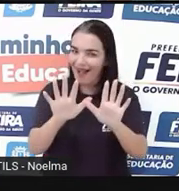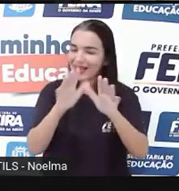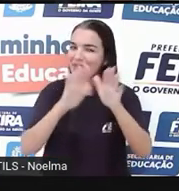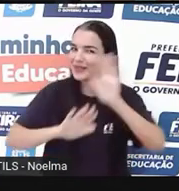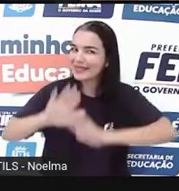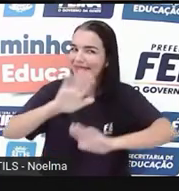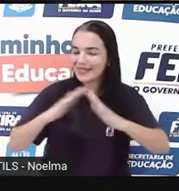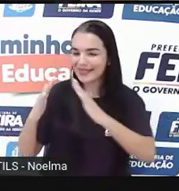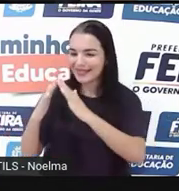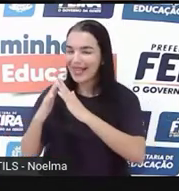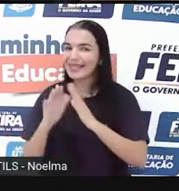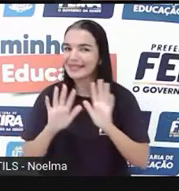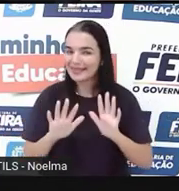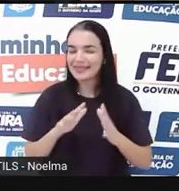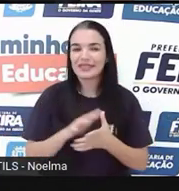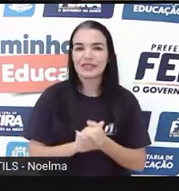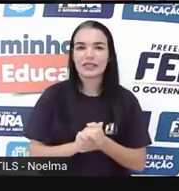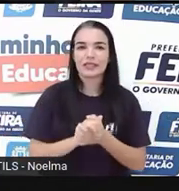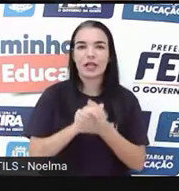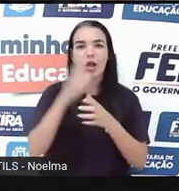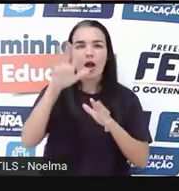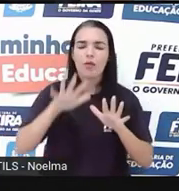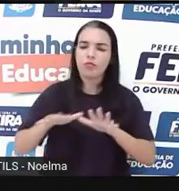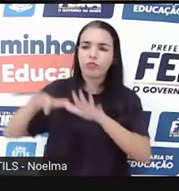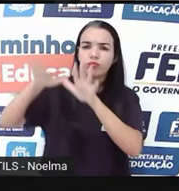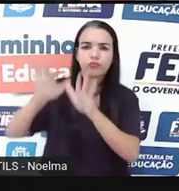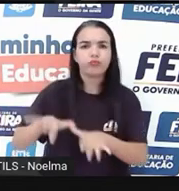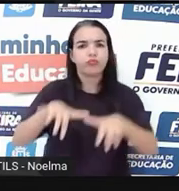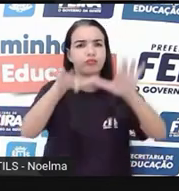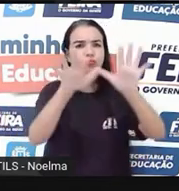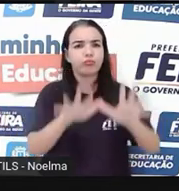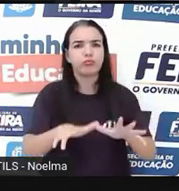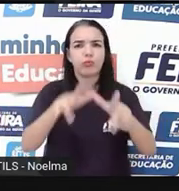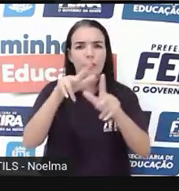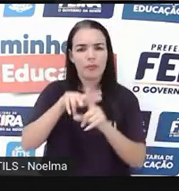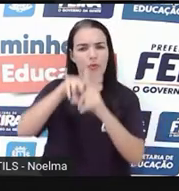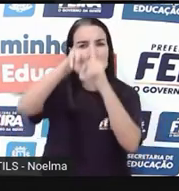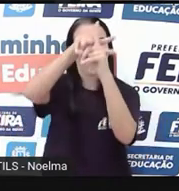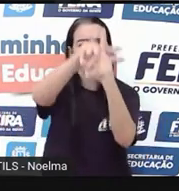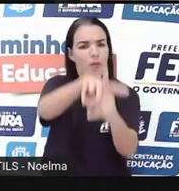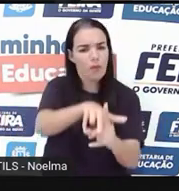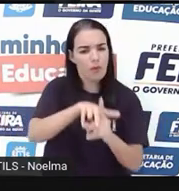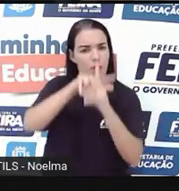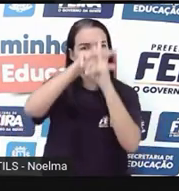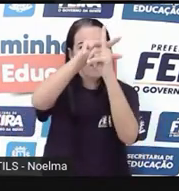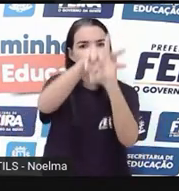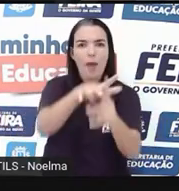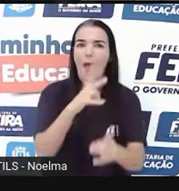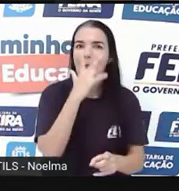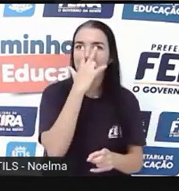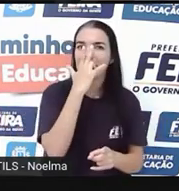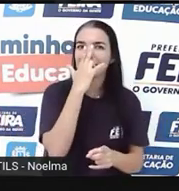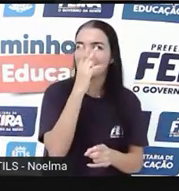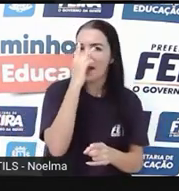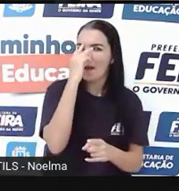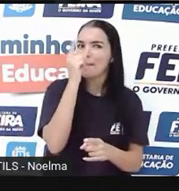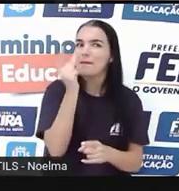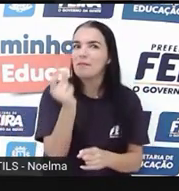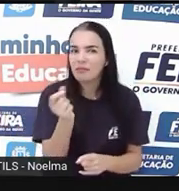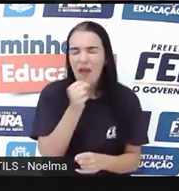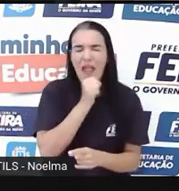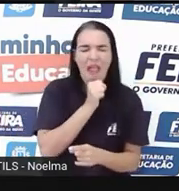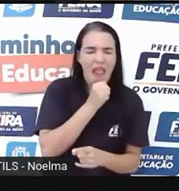ok? Fly, voe. Fly like an old witch. Voe como se fosse uma bruxa